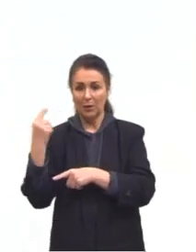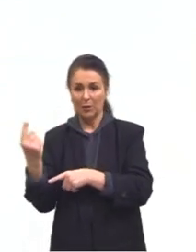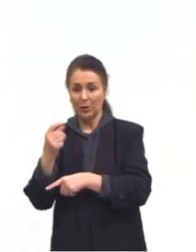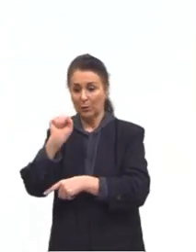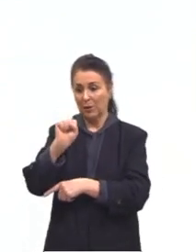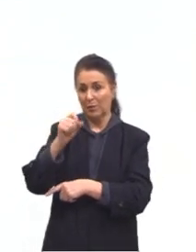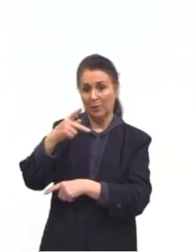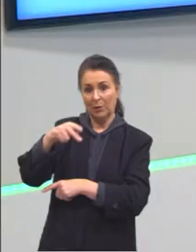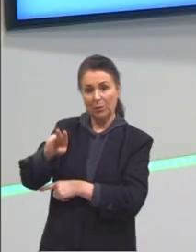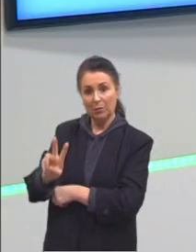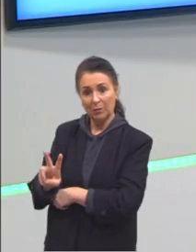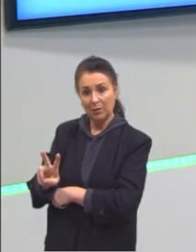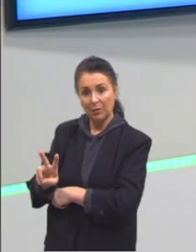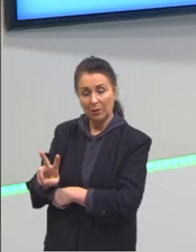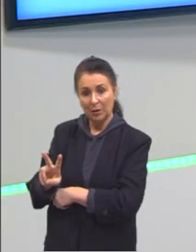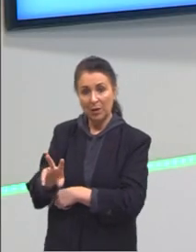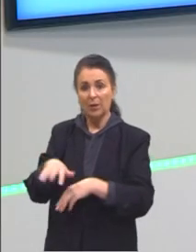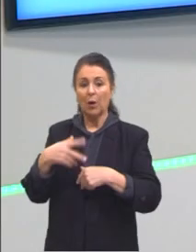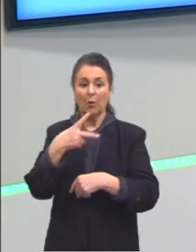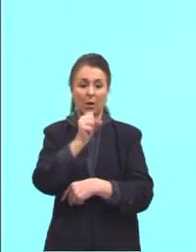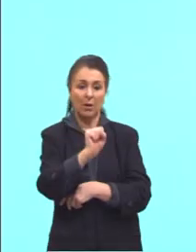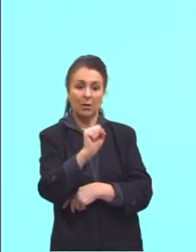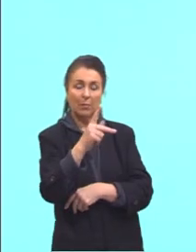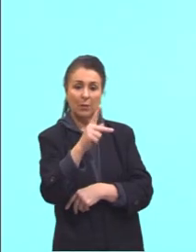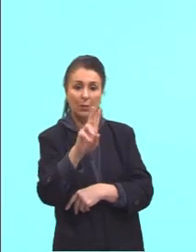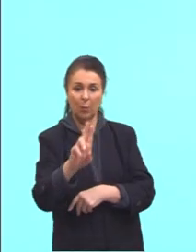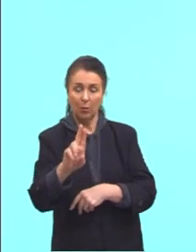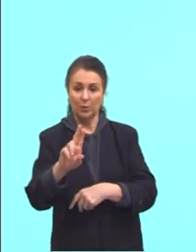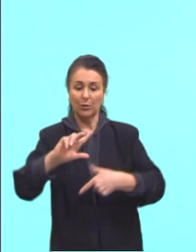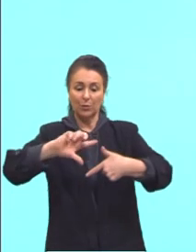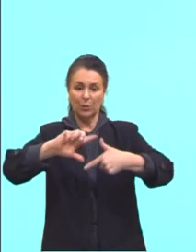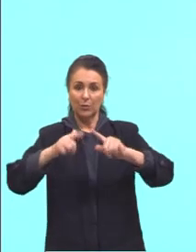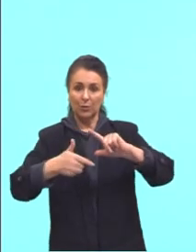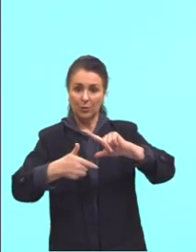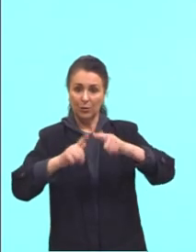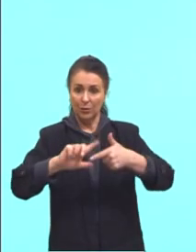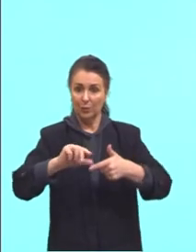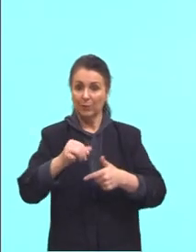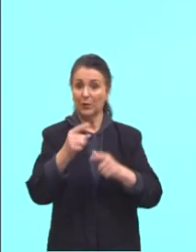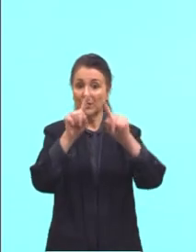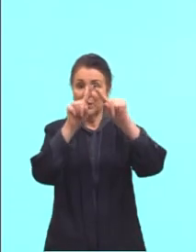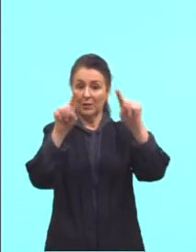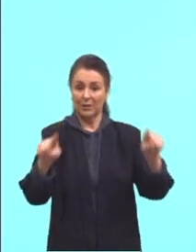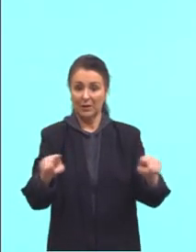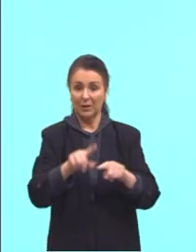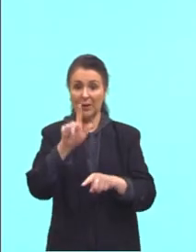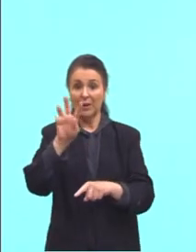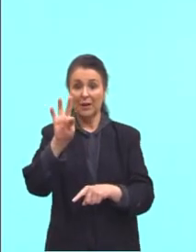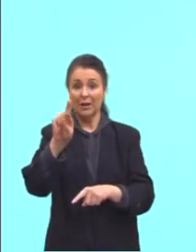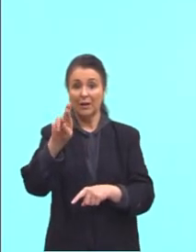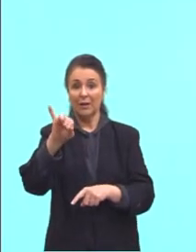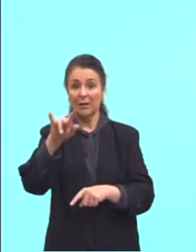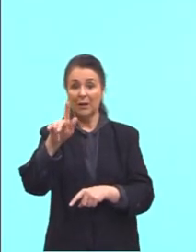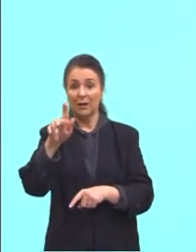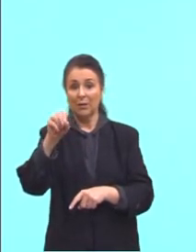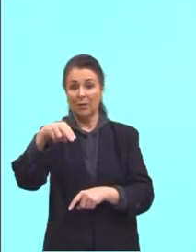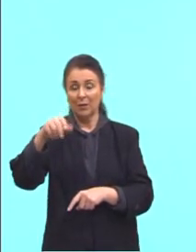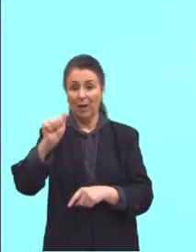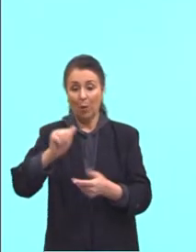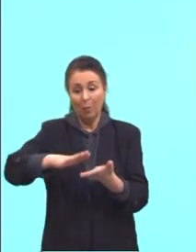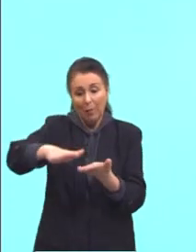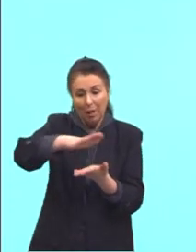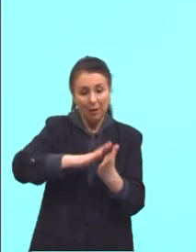SP2 então é SP2 de geometria trigonal formando um triângulo a planar